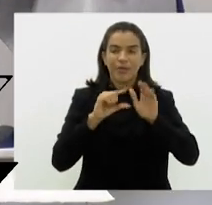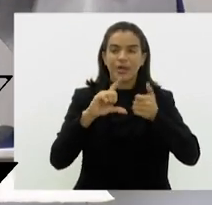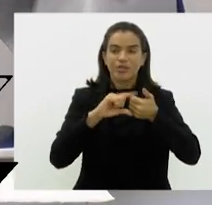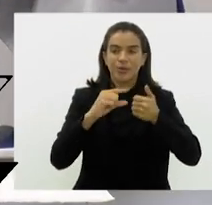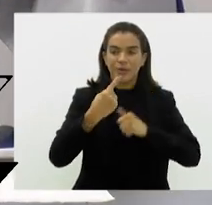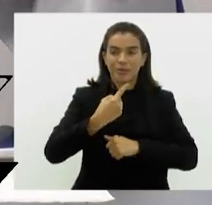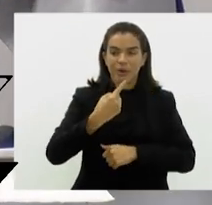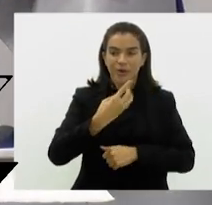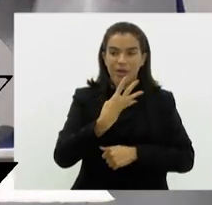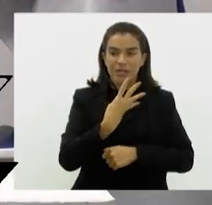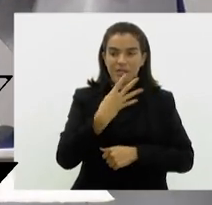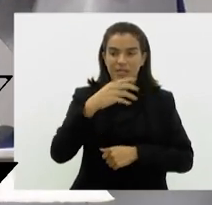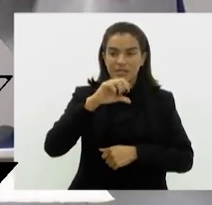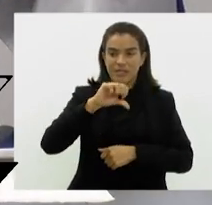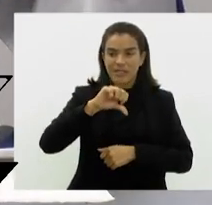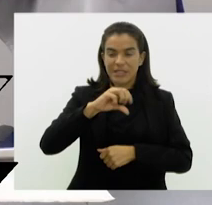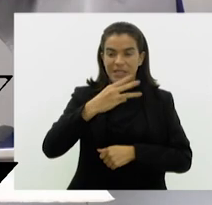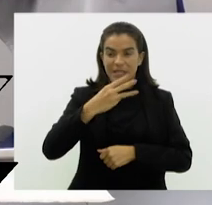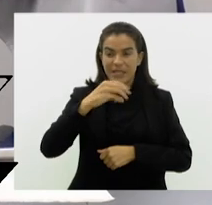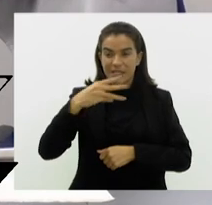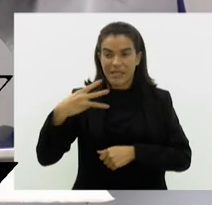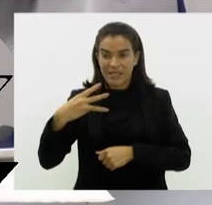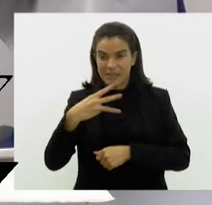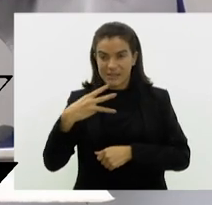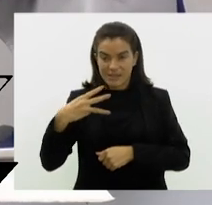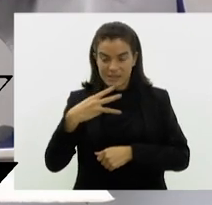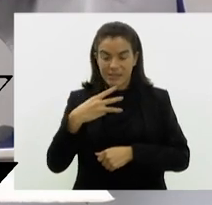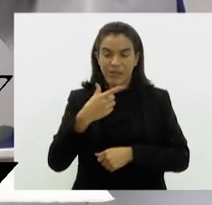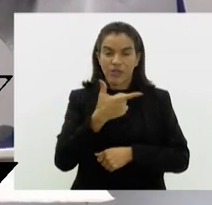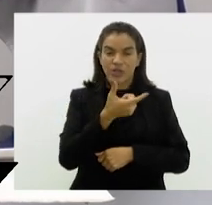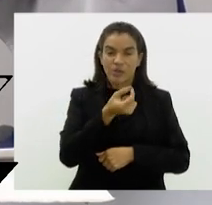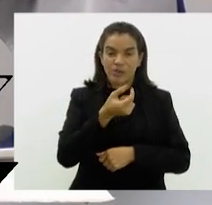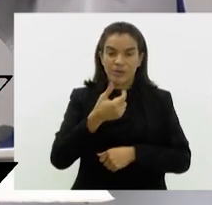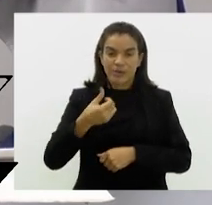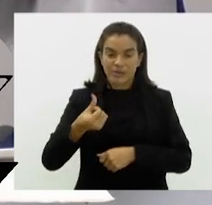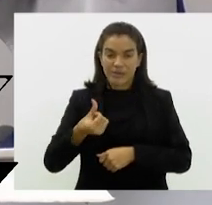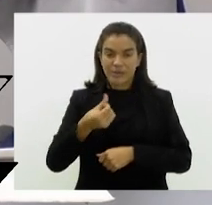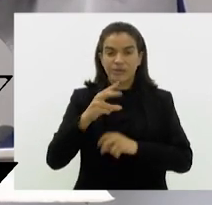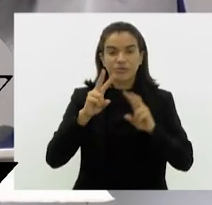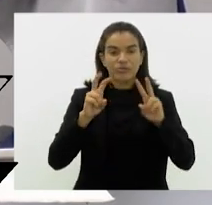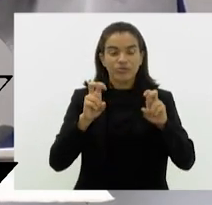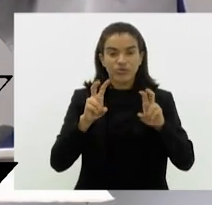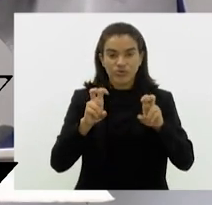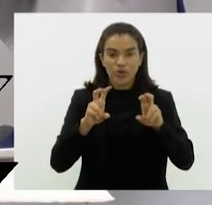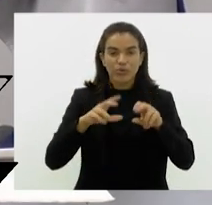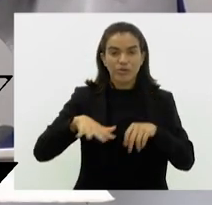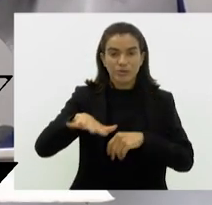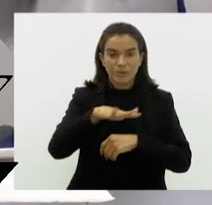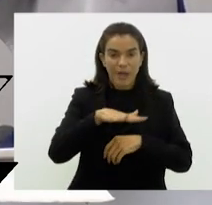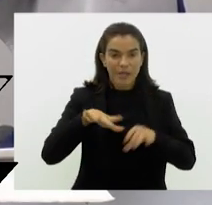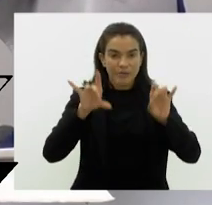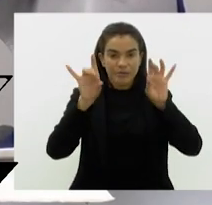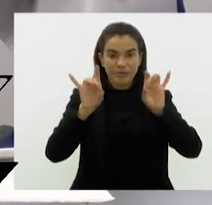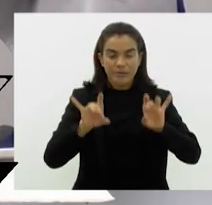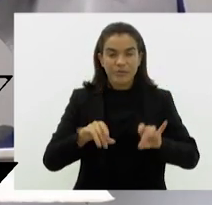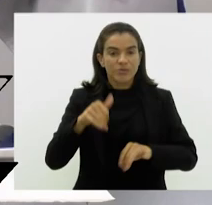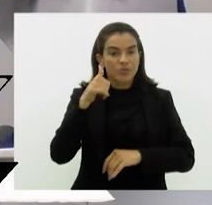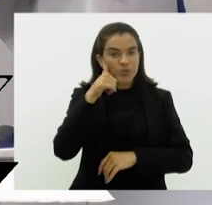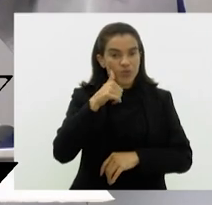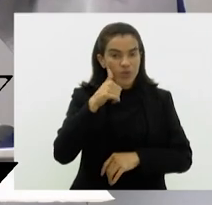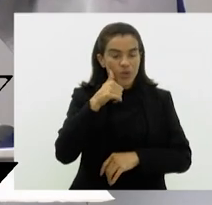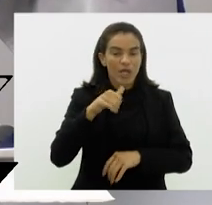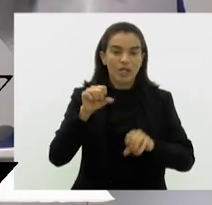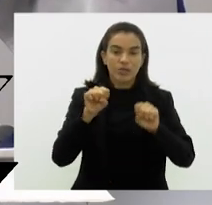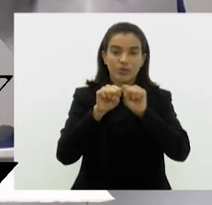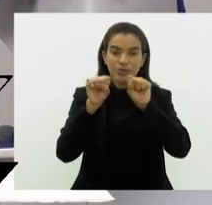da Lei 4.733, de 23 de março de 2006, que dispõe sobre a destinação de espaços exclusivos para mulheres nos